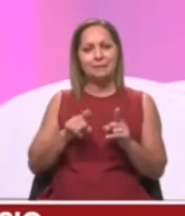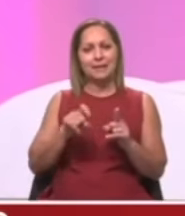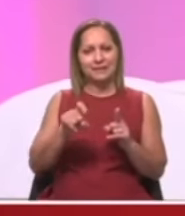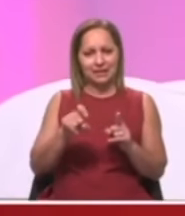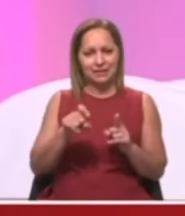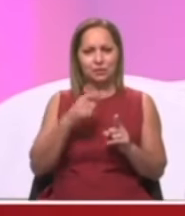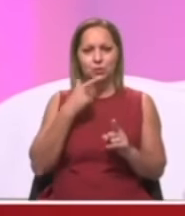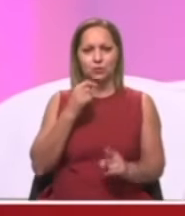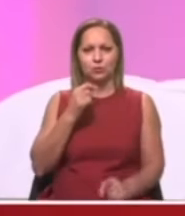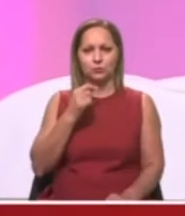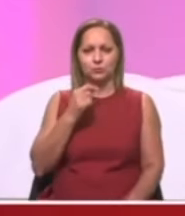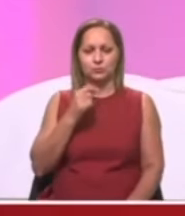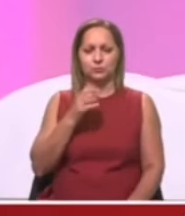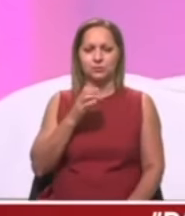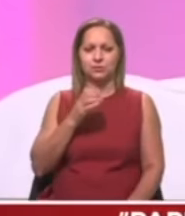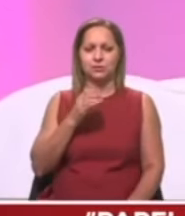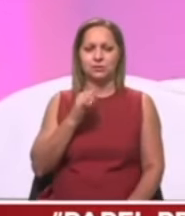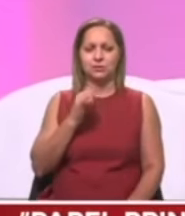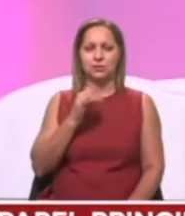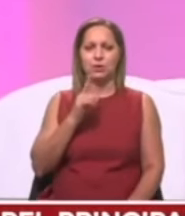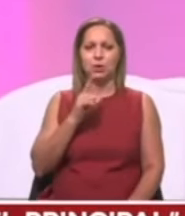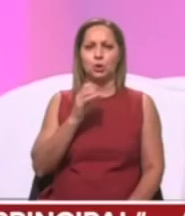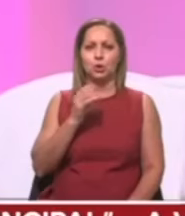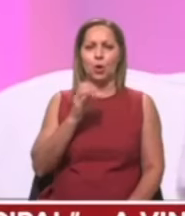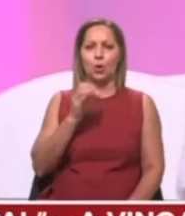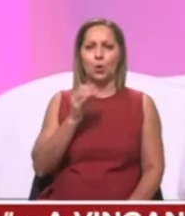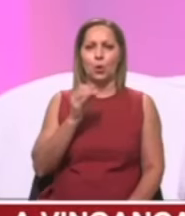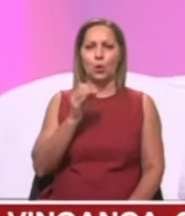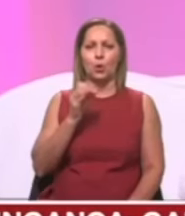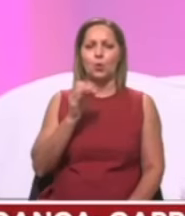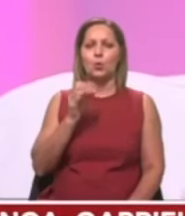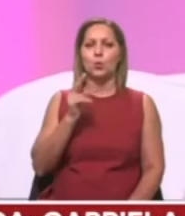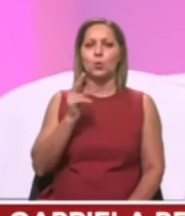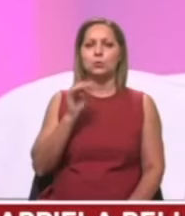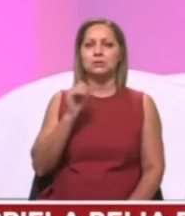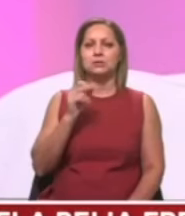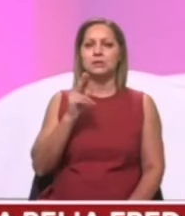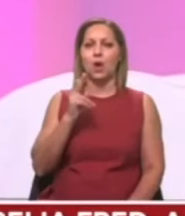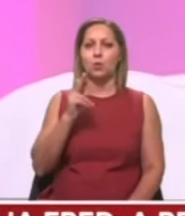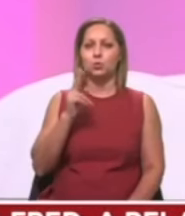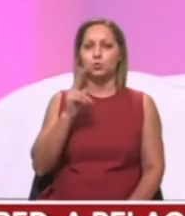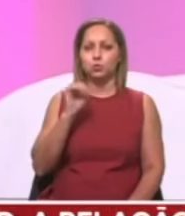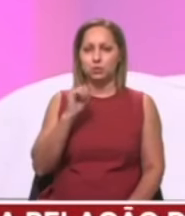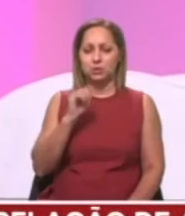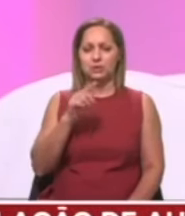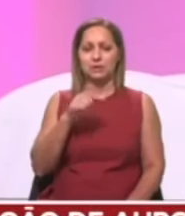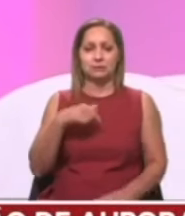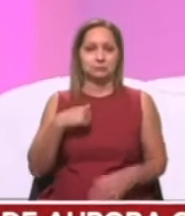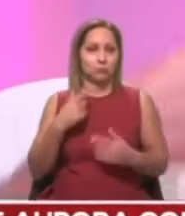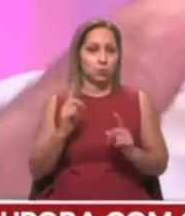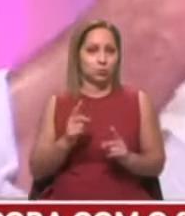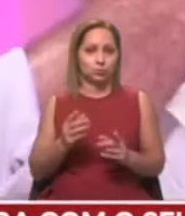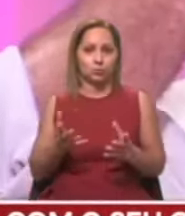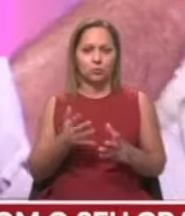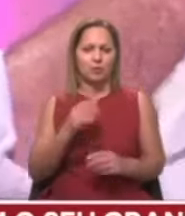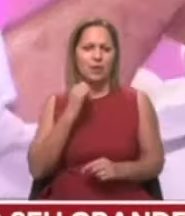que se chama Staphylococcus aureus, tem assim este nome esquisito, e que foi uma coisa que começou assim, muito ao de leve,